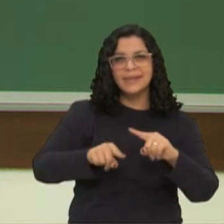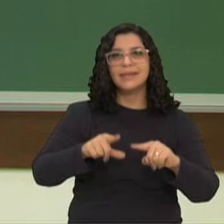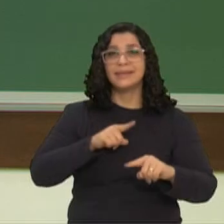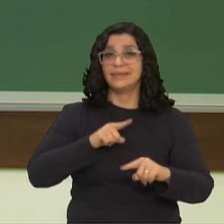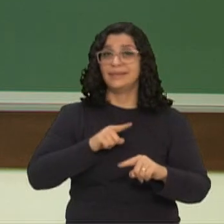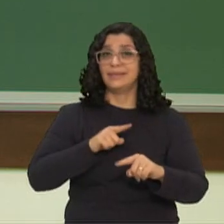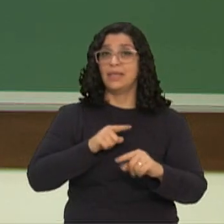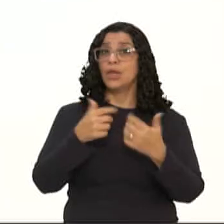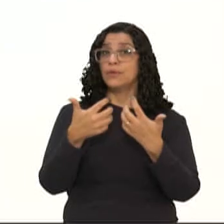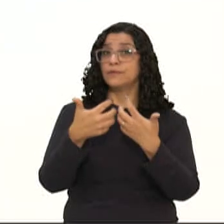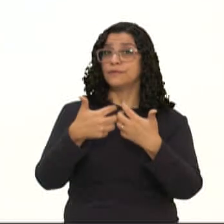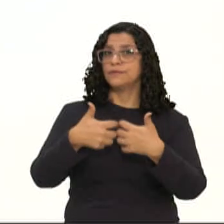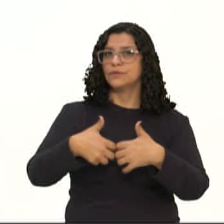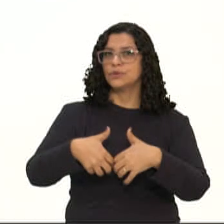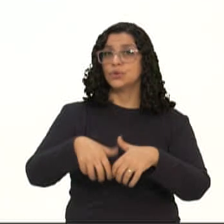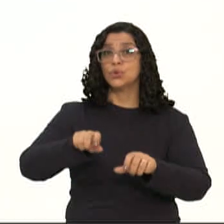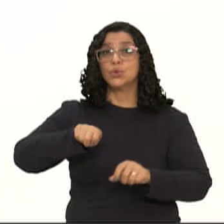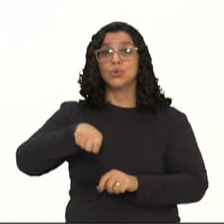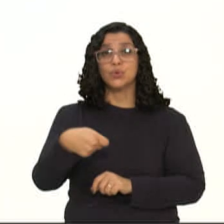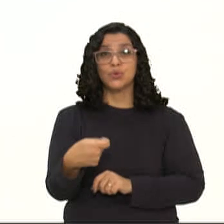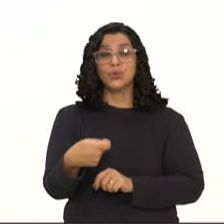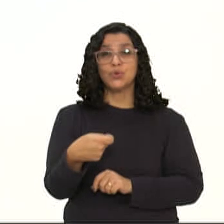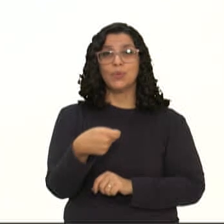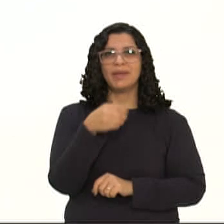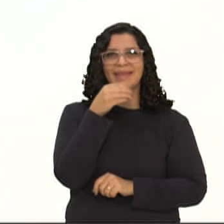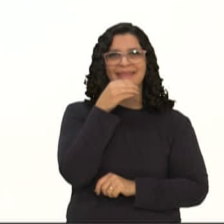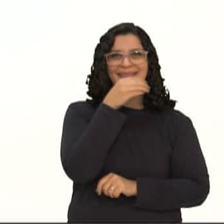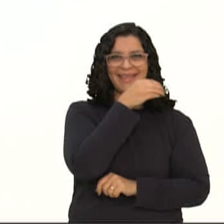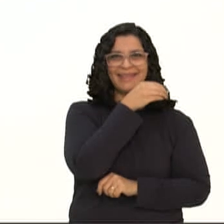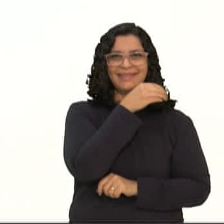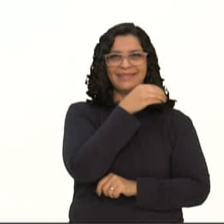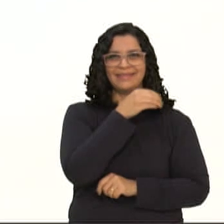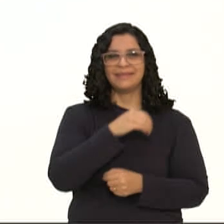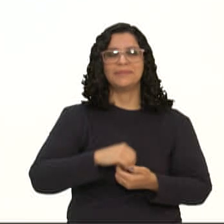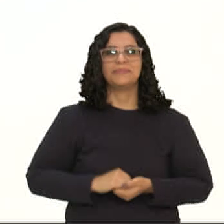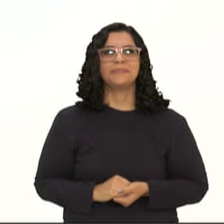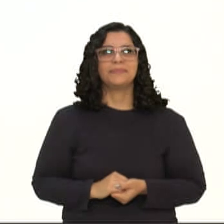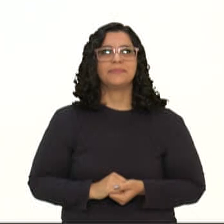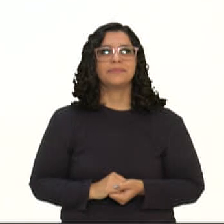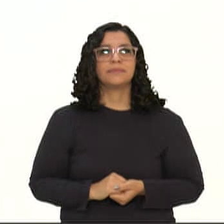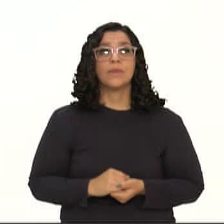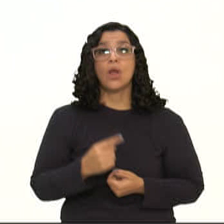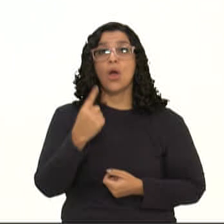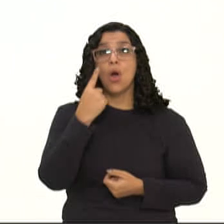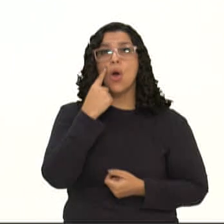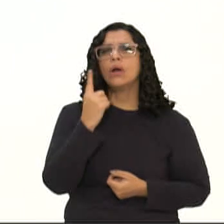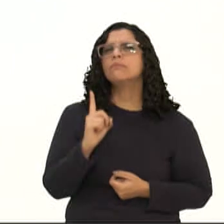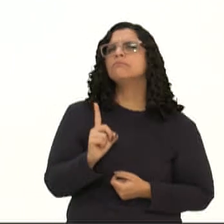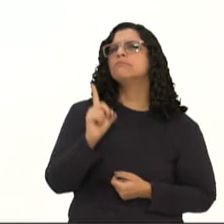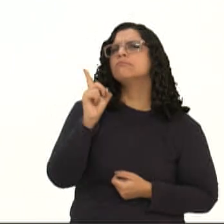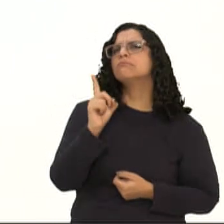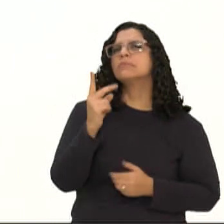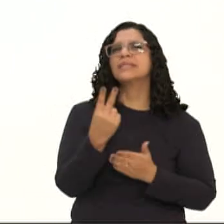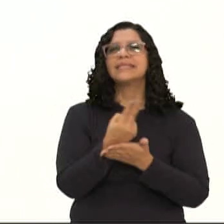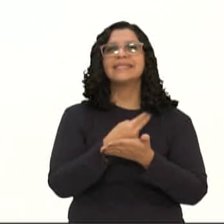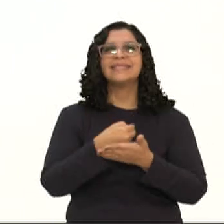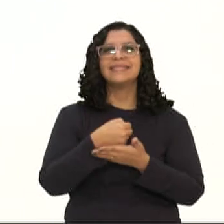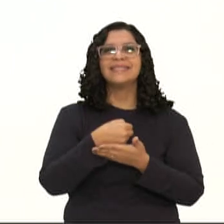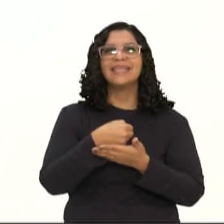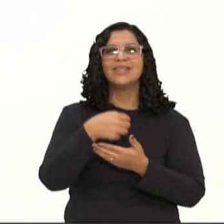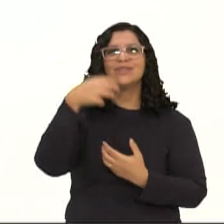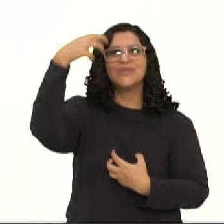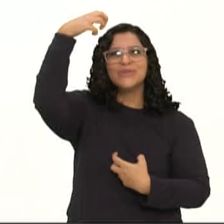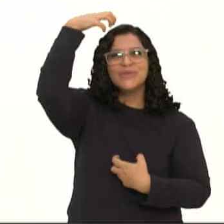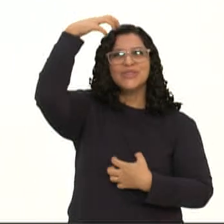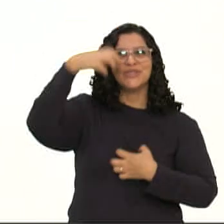que funcionam à base de aquecimento aqui, pessoal. Então, nós temos aqui a figura de um chuveiro